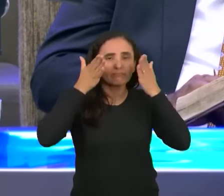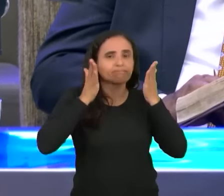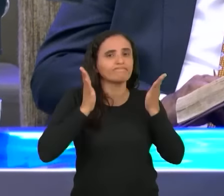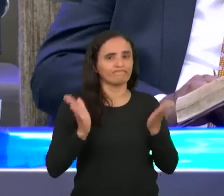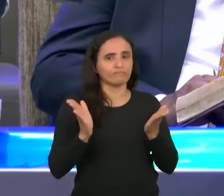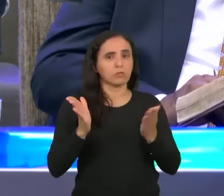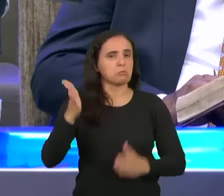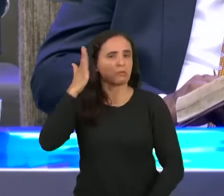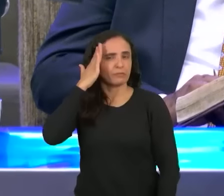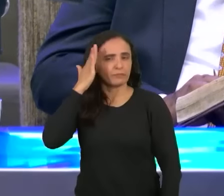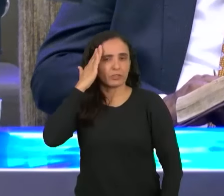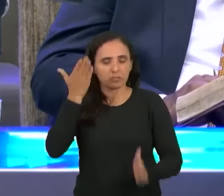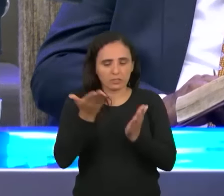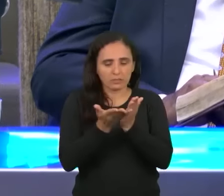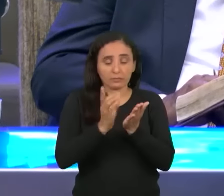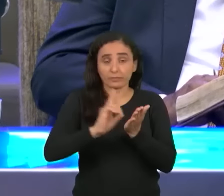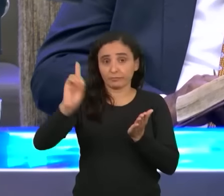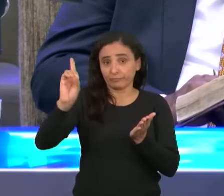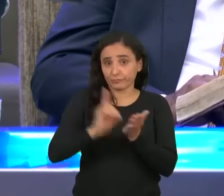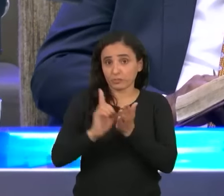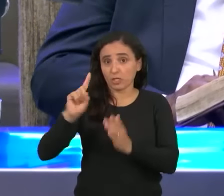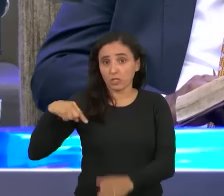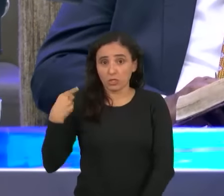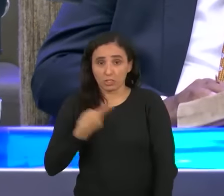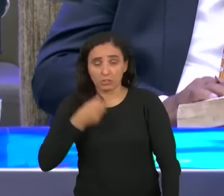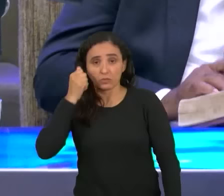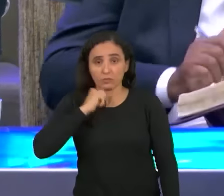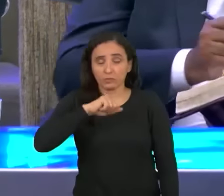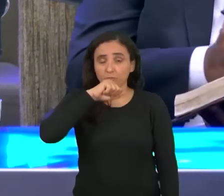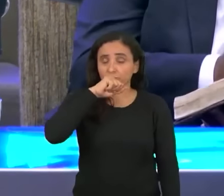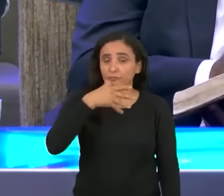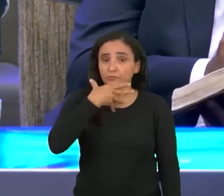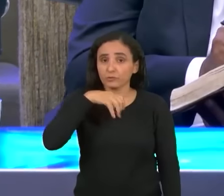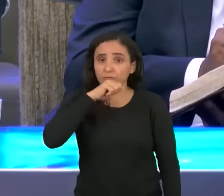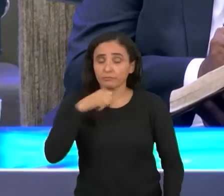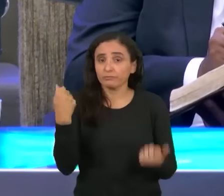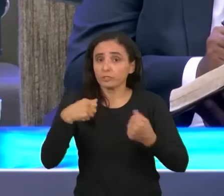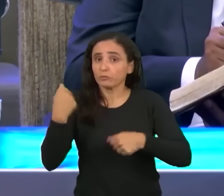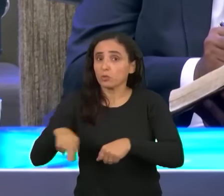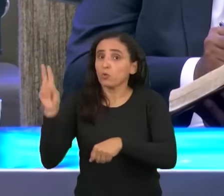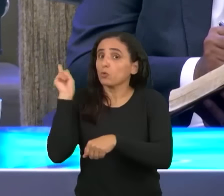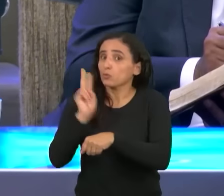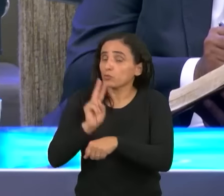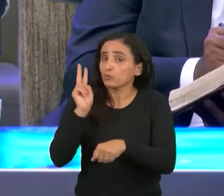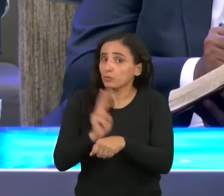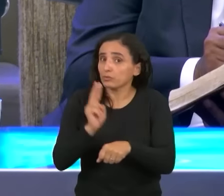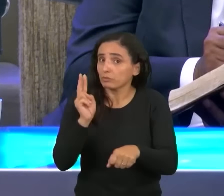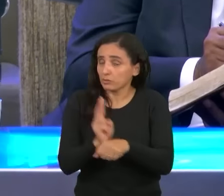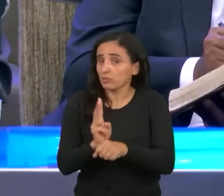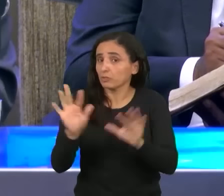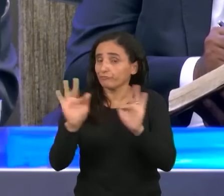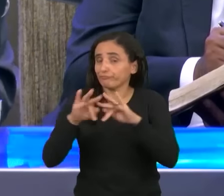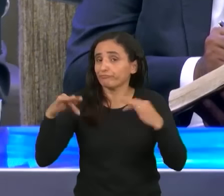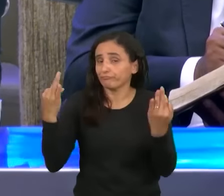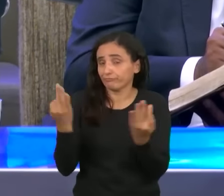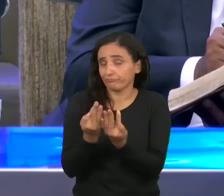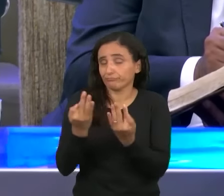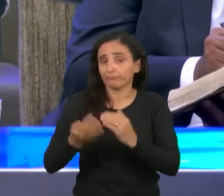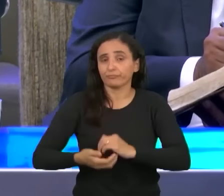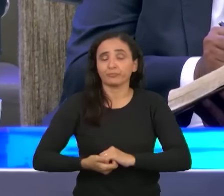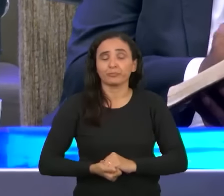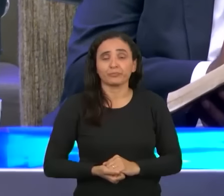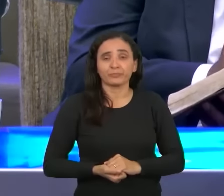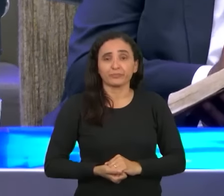Jesus Cristo e nós como pais devemos velar ter o cuidado não é nós vamos citar Se chegarmos